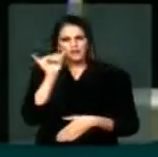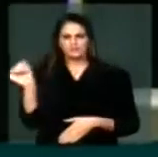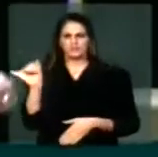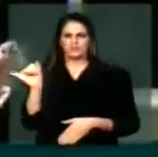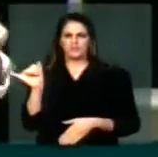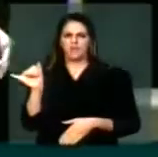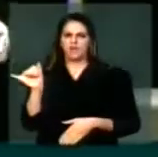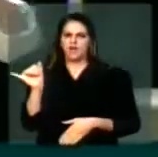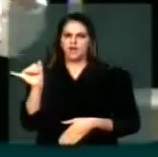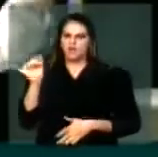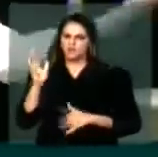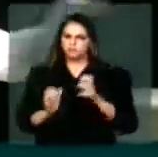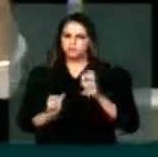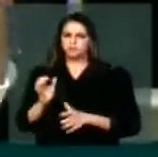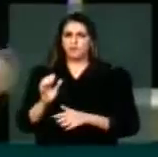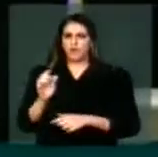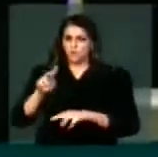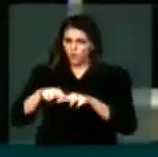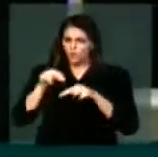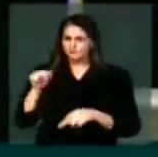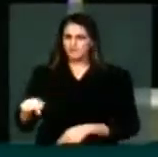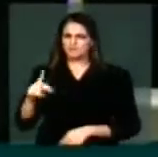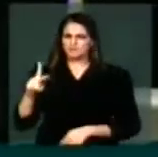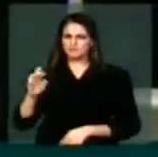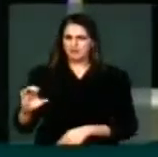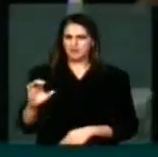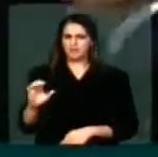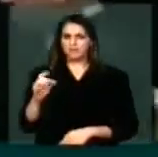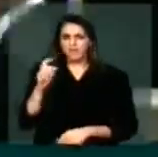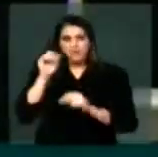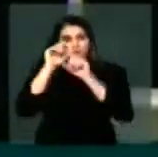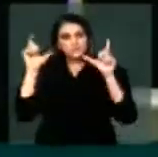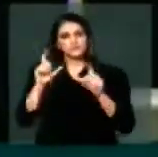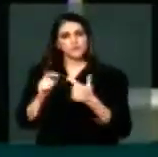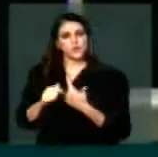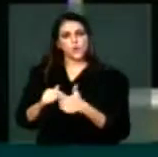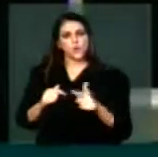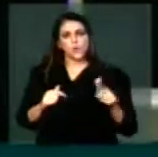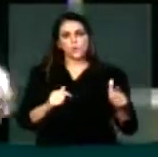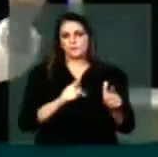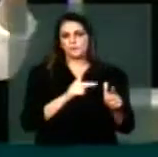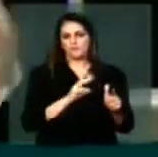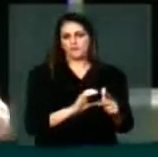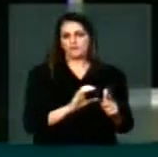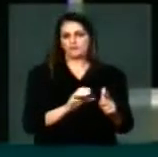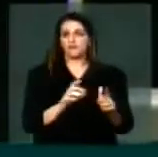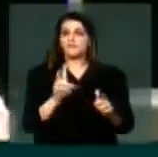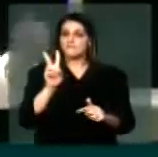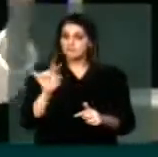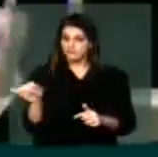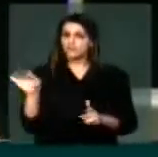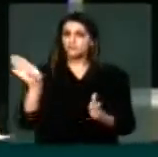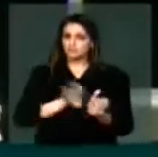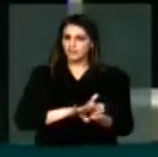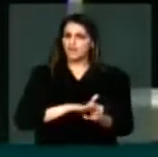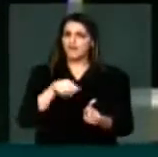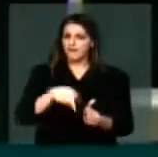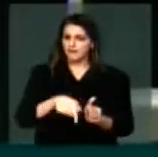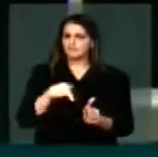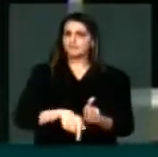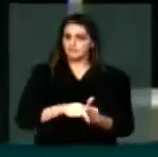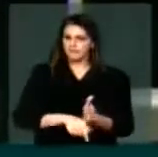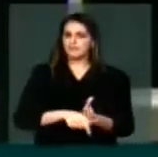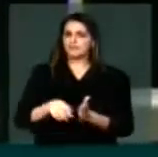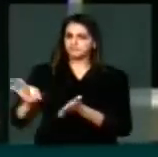de uma PEC, que ela olhe o conjunto das propostas existentes e a que virá, assinada pelo povo, com nosso apoio, para que se